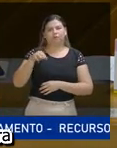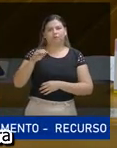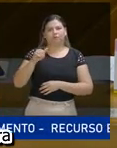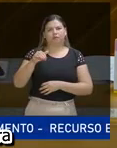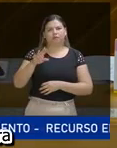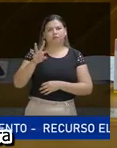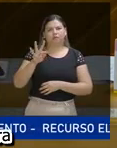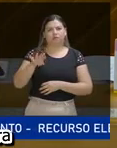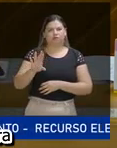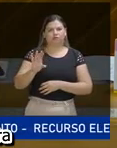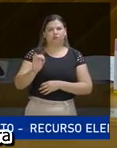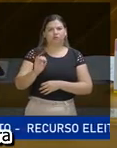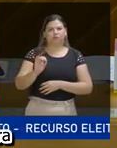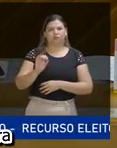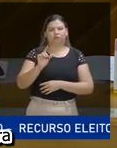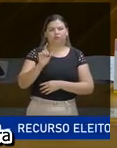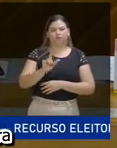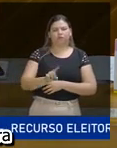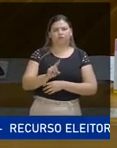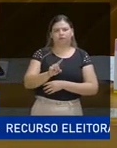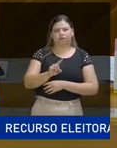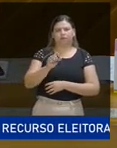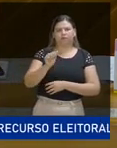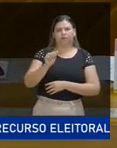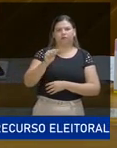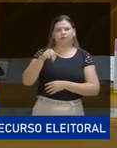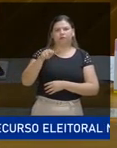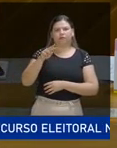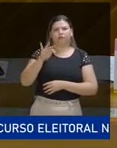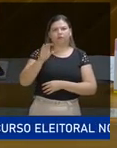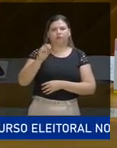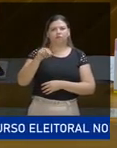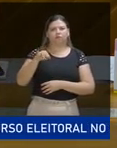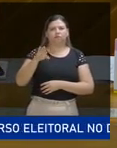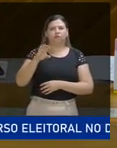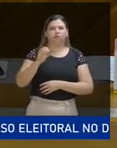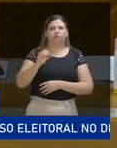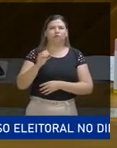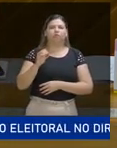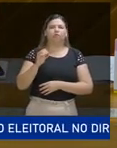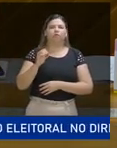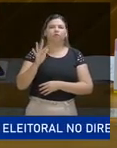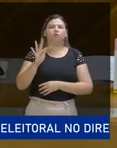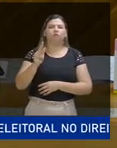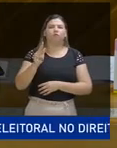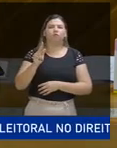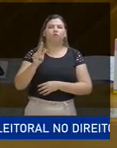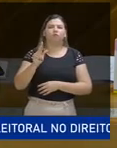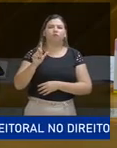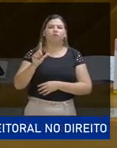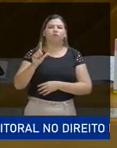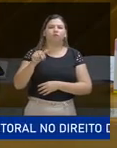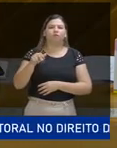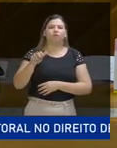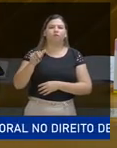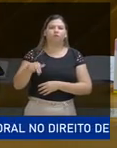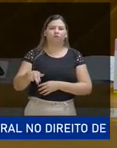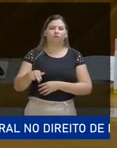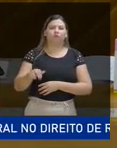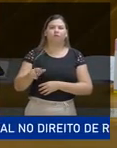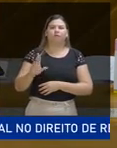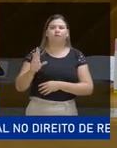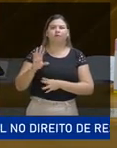Povo, Antônio Paulo de Oliveira Furlan, coligação para fazer mais por